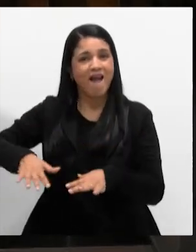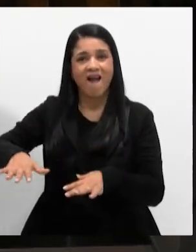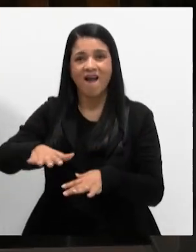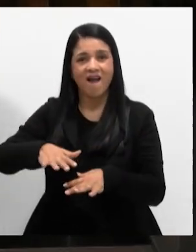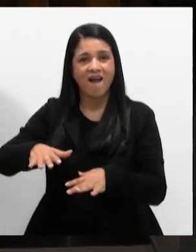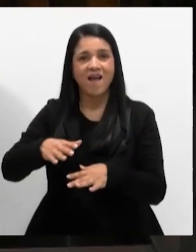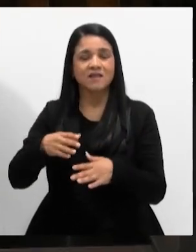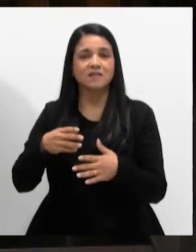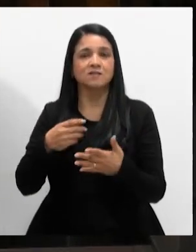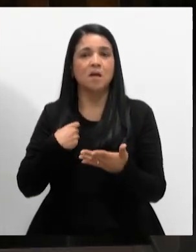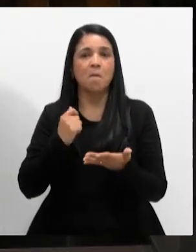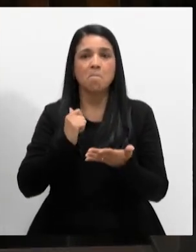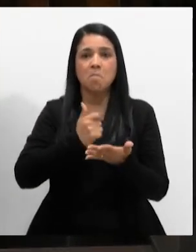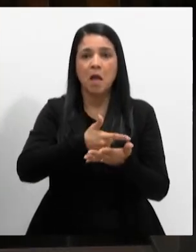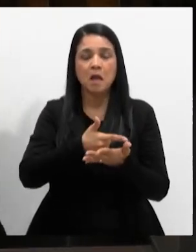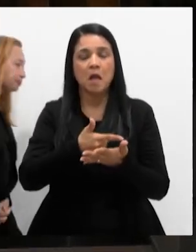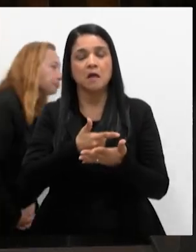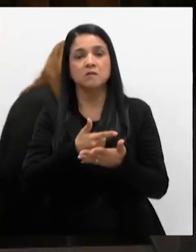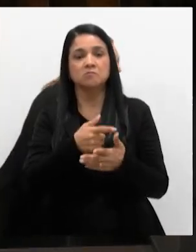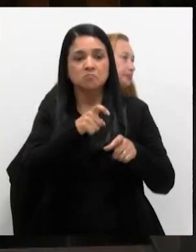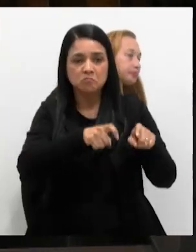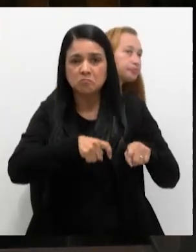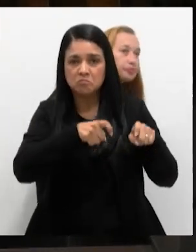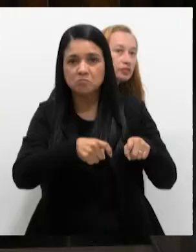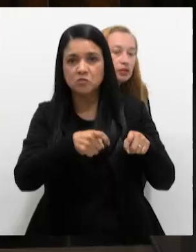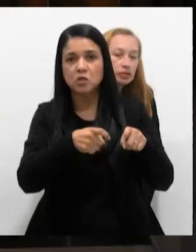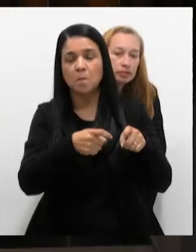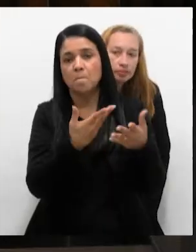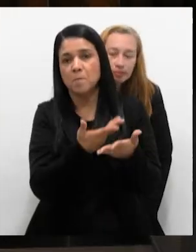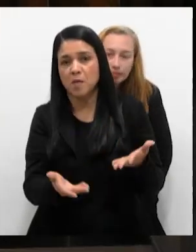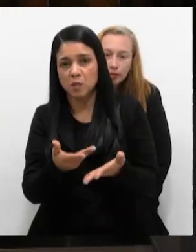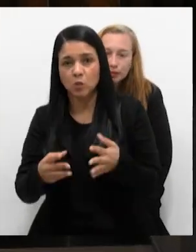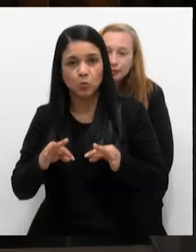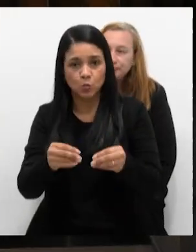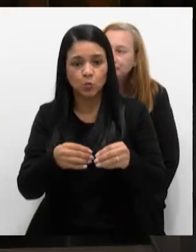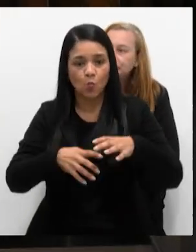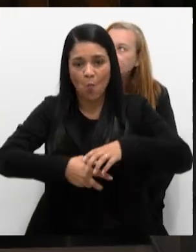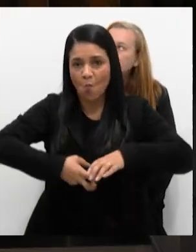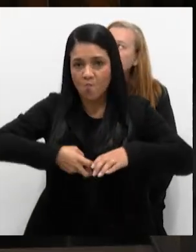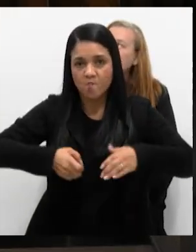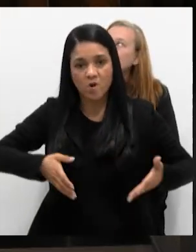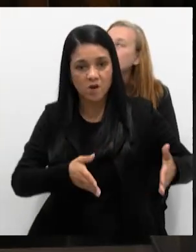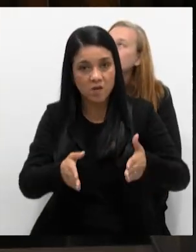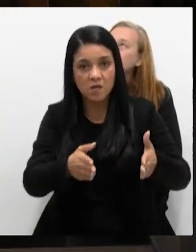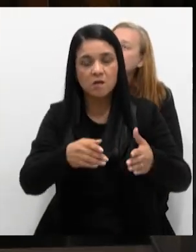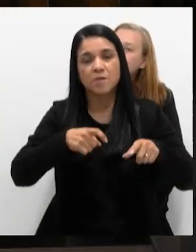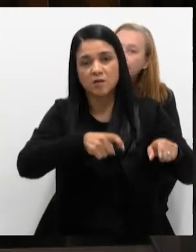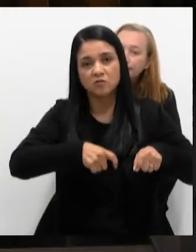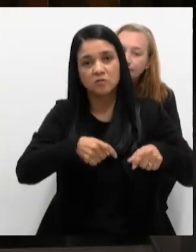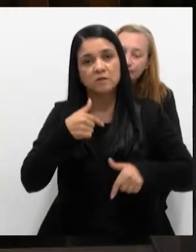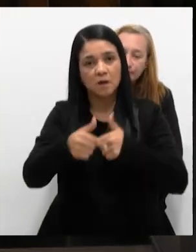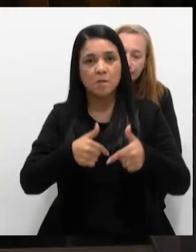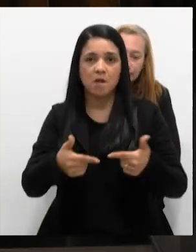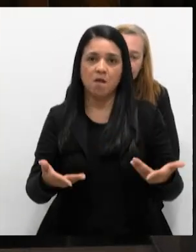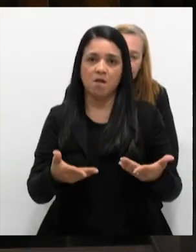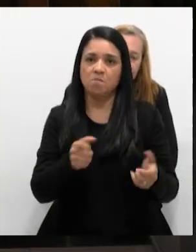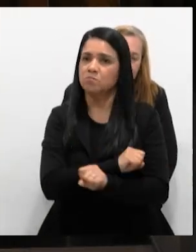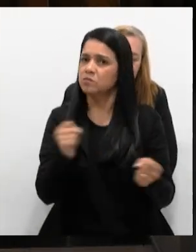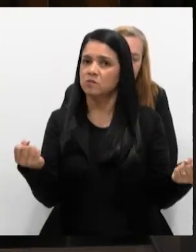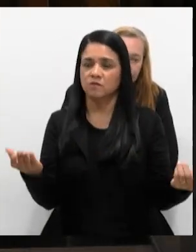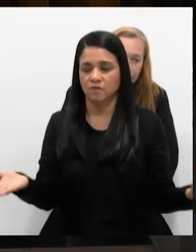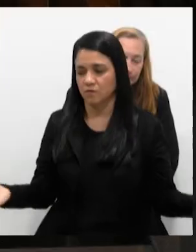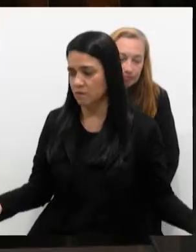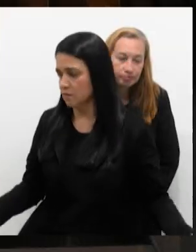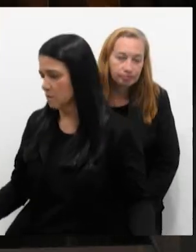indenização dos agricultores atingidos, na dragagem do rio, para que os agricultores possam trabalhar plenamente.